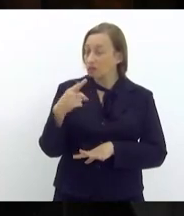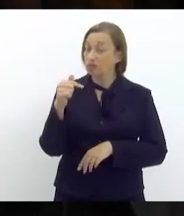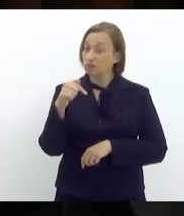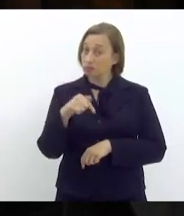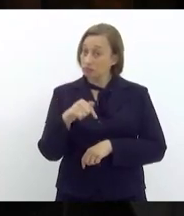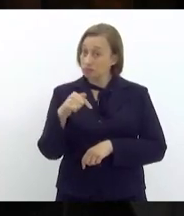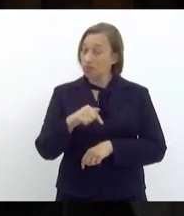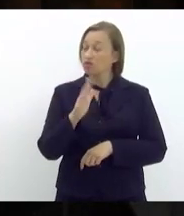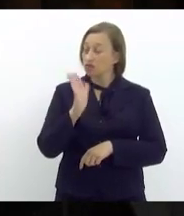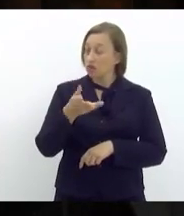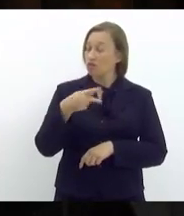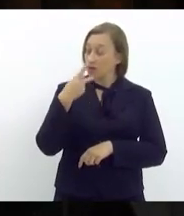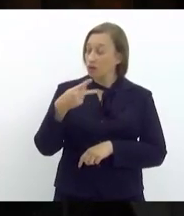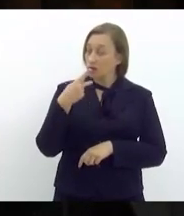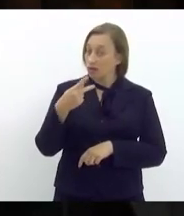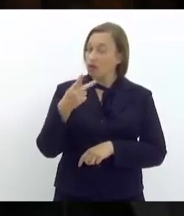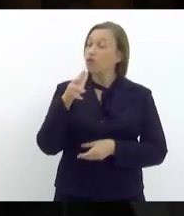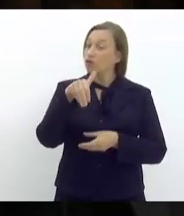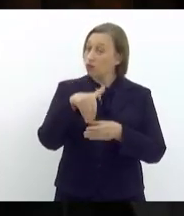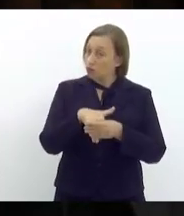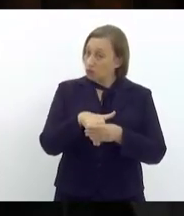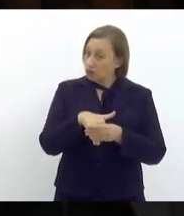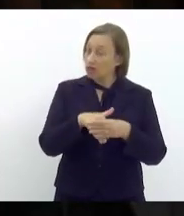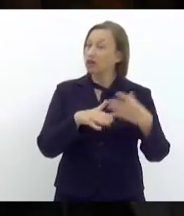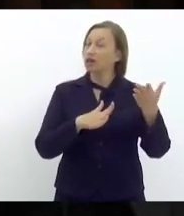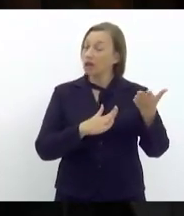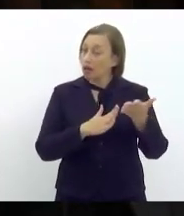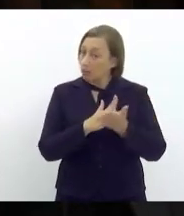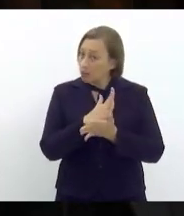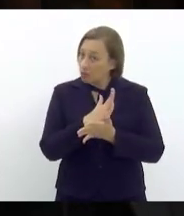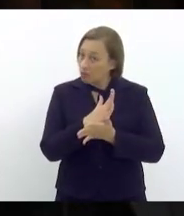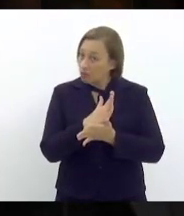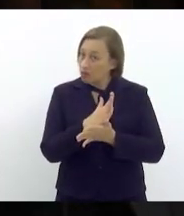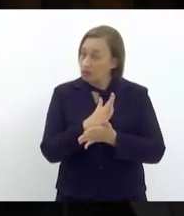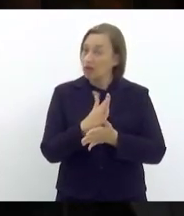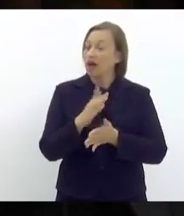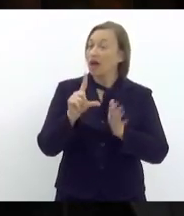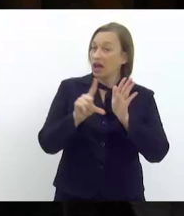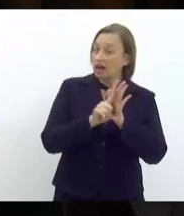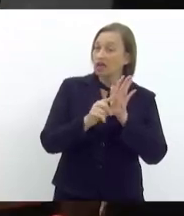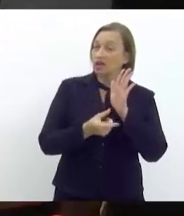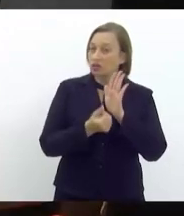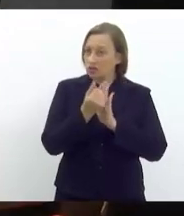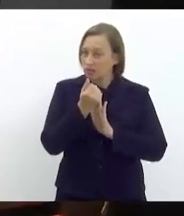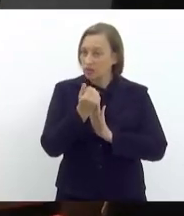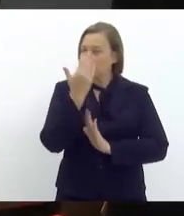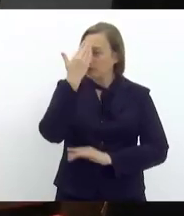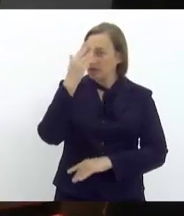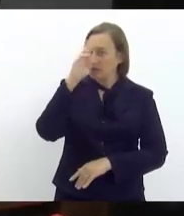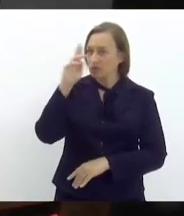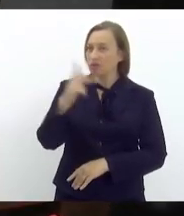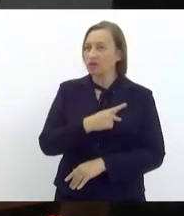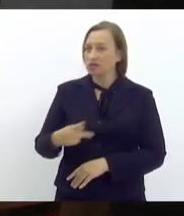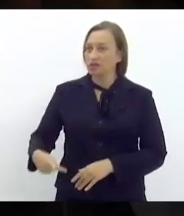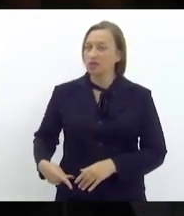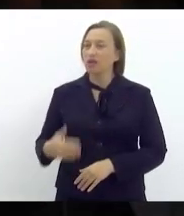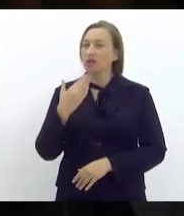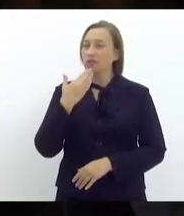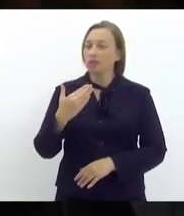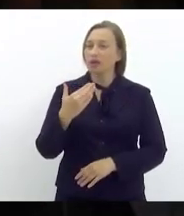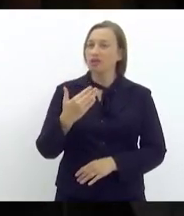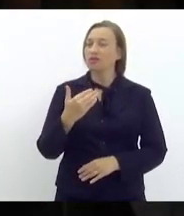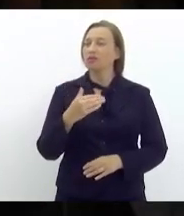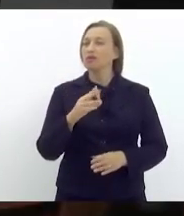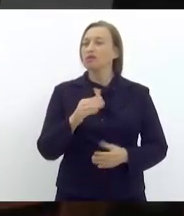já disse votarei favorável a LDO muito obrigado por favor passar aqui para o deputado